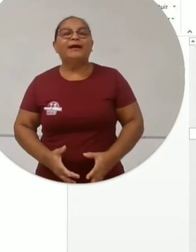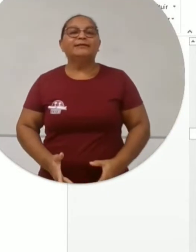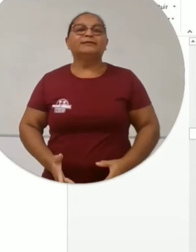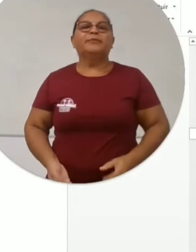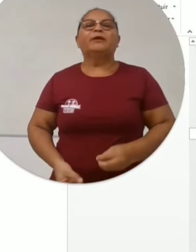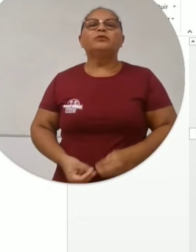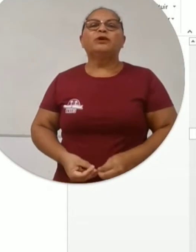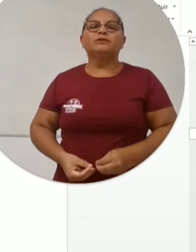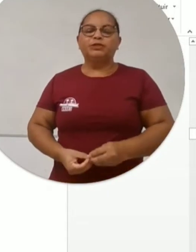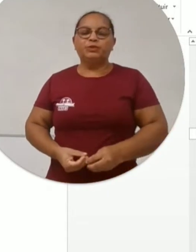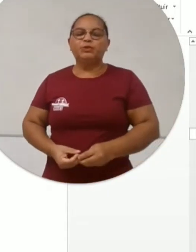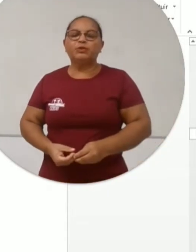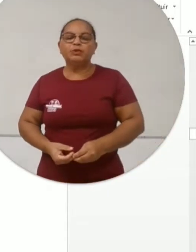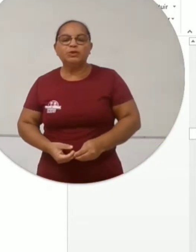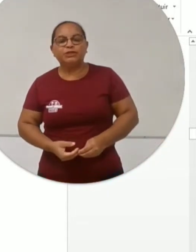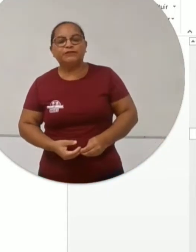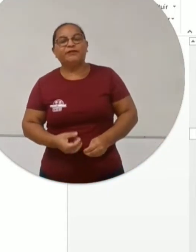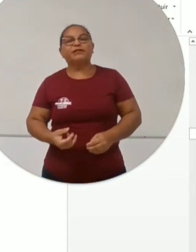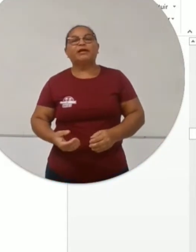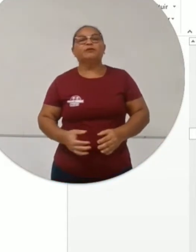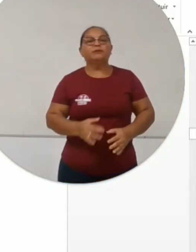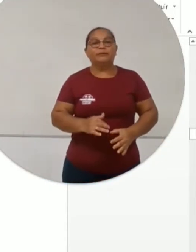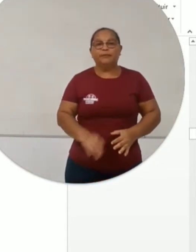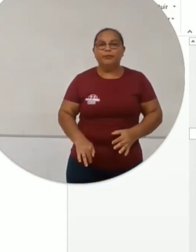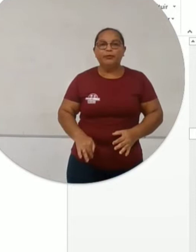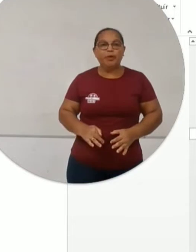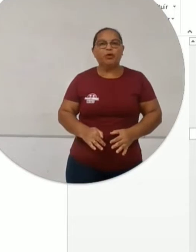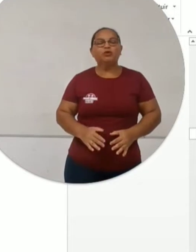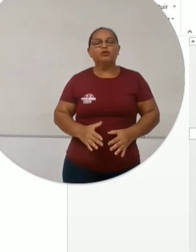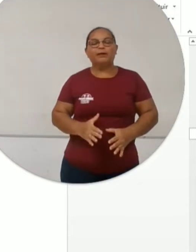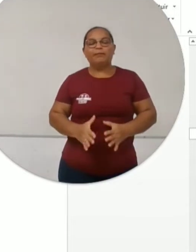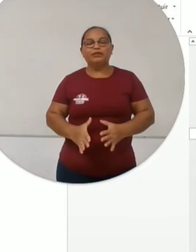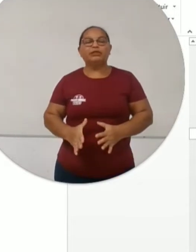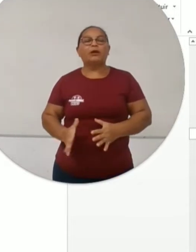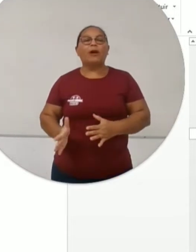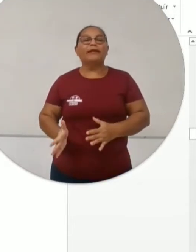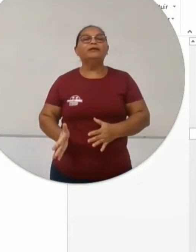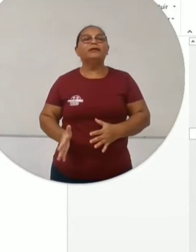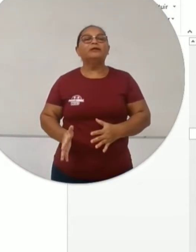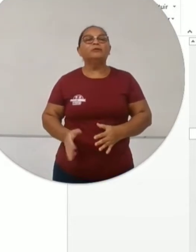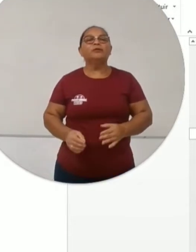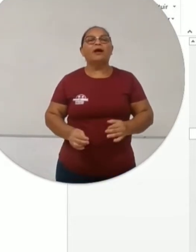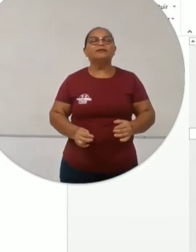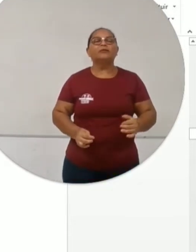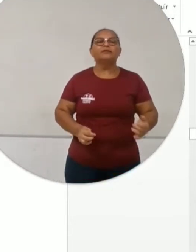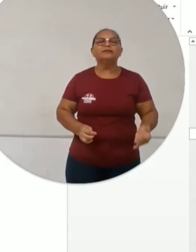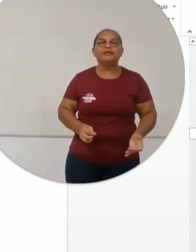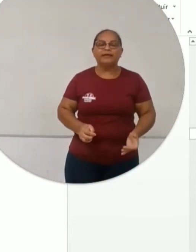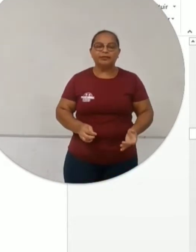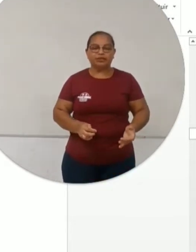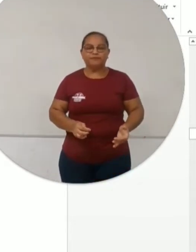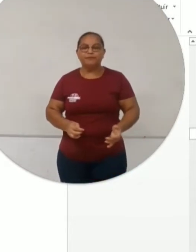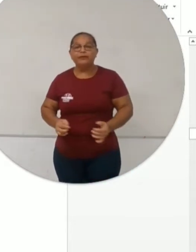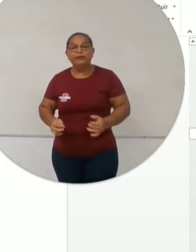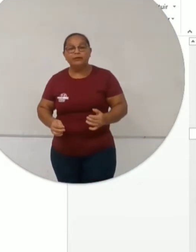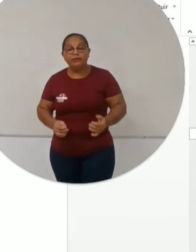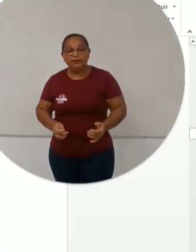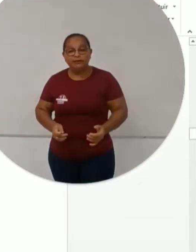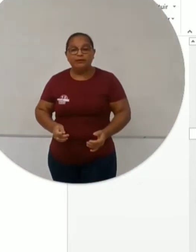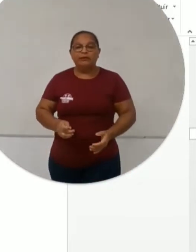Base para o nosso estudo hoje vai estar no módulo, na página 41 a 57